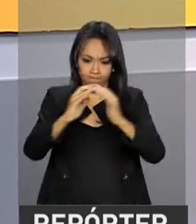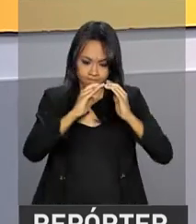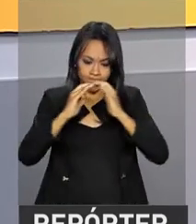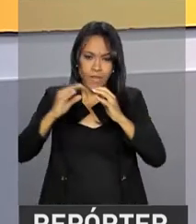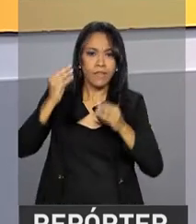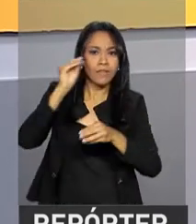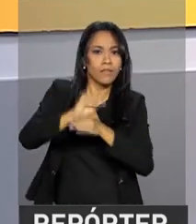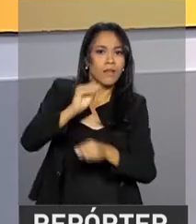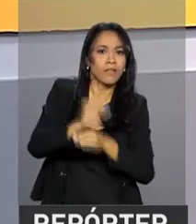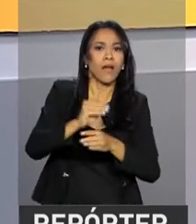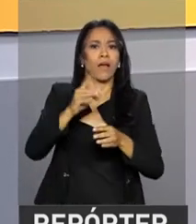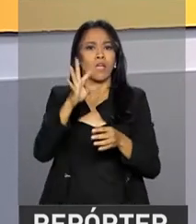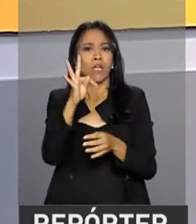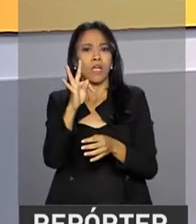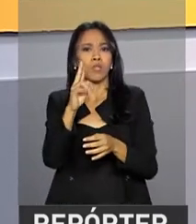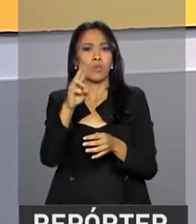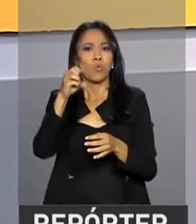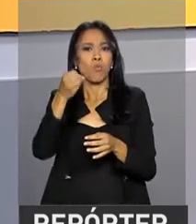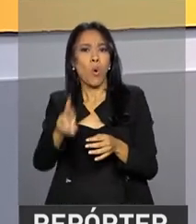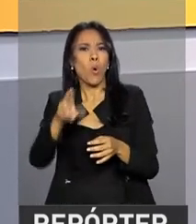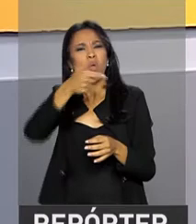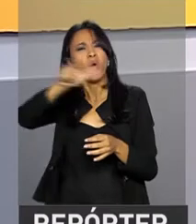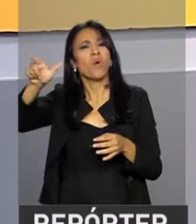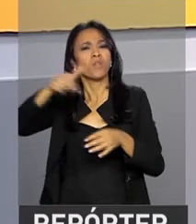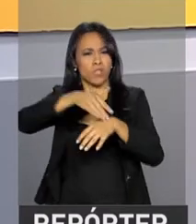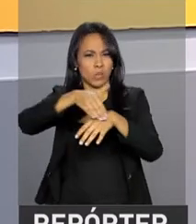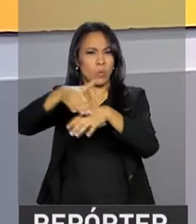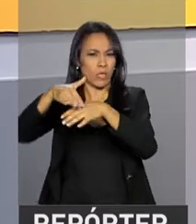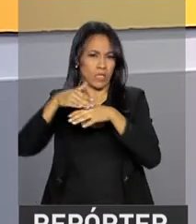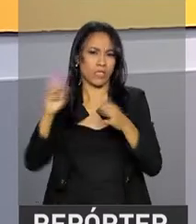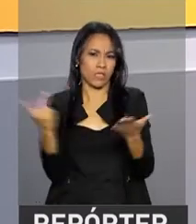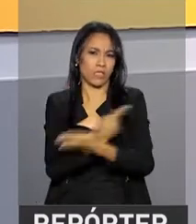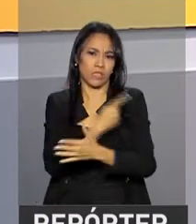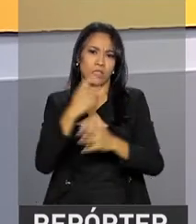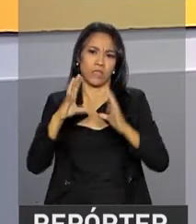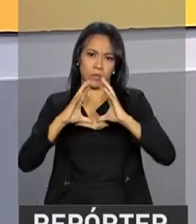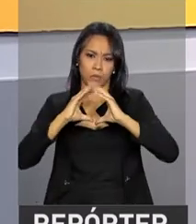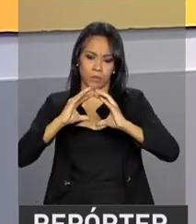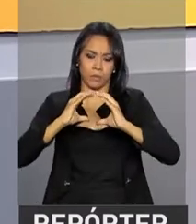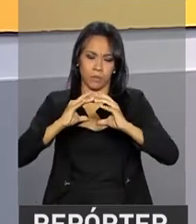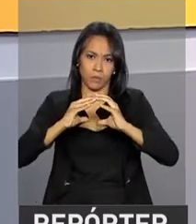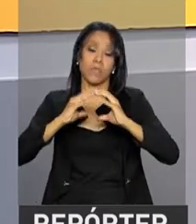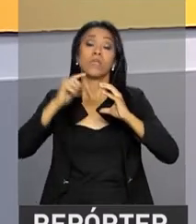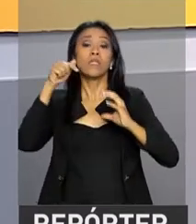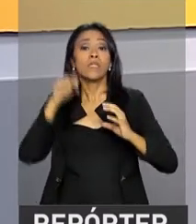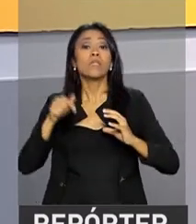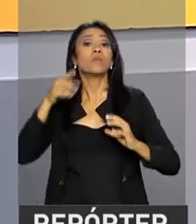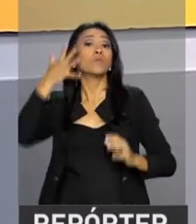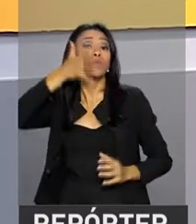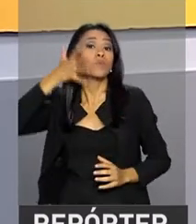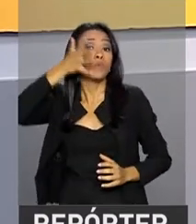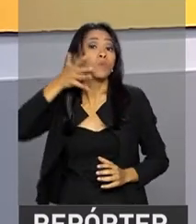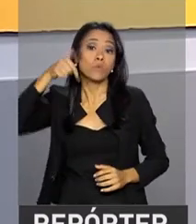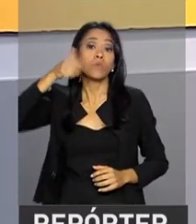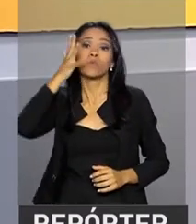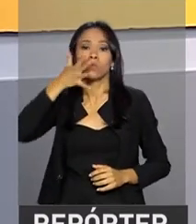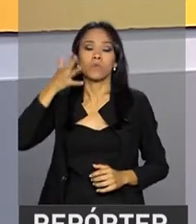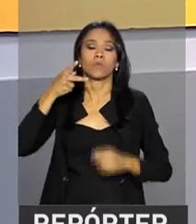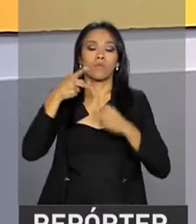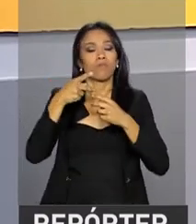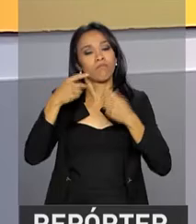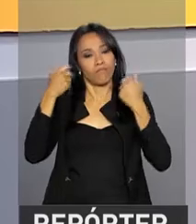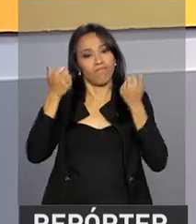tratamento de tumores cerebrais e outras doenças neurológicas no discurso o presidente temer ressaltou os benefícios para a